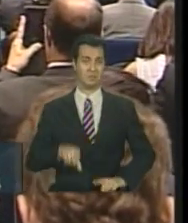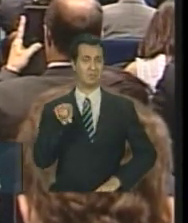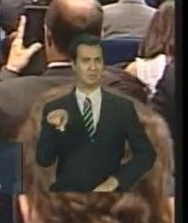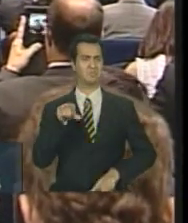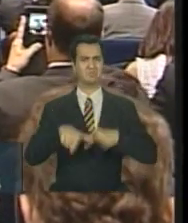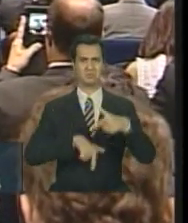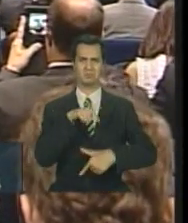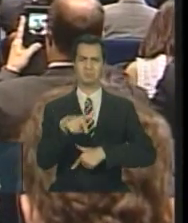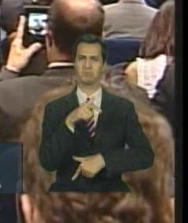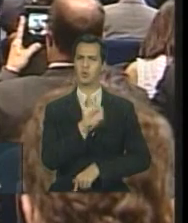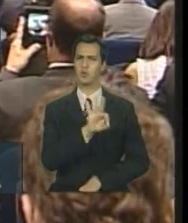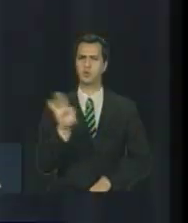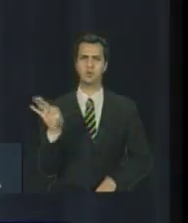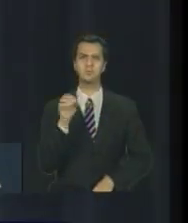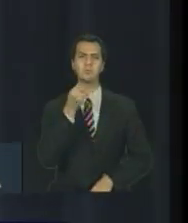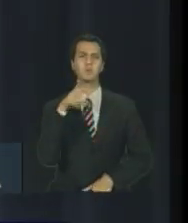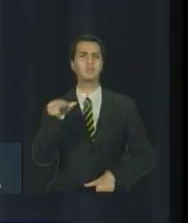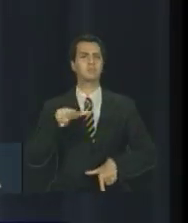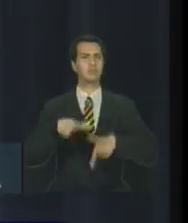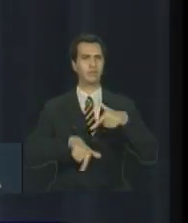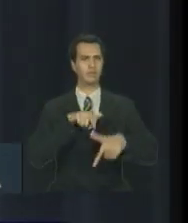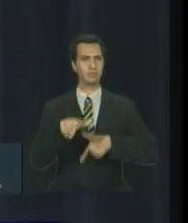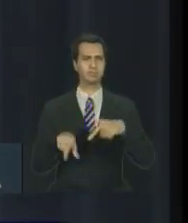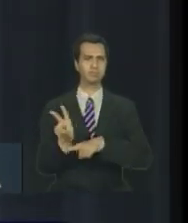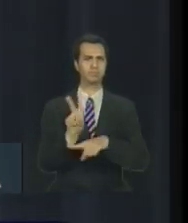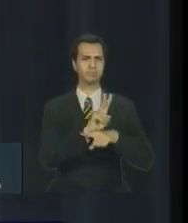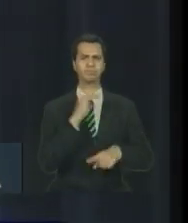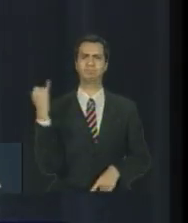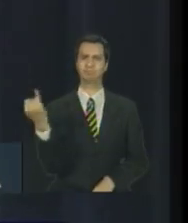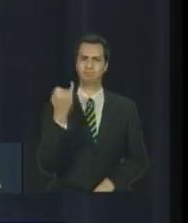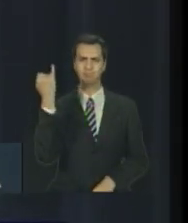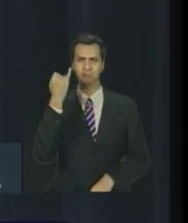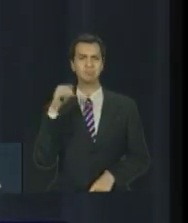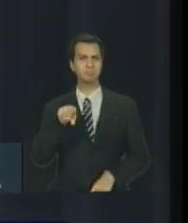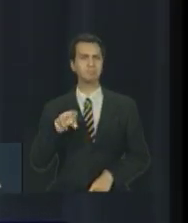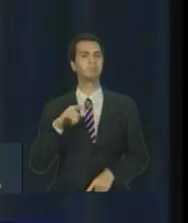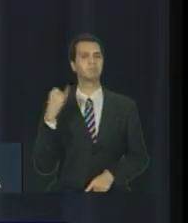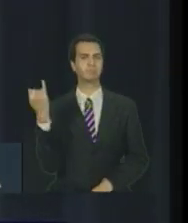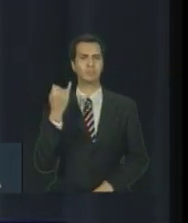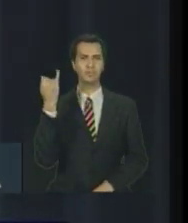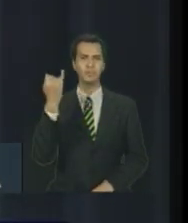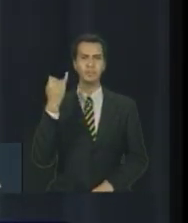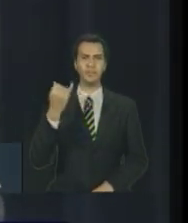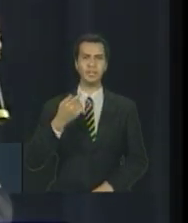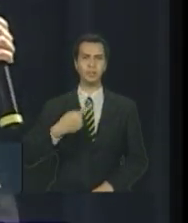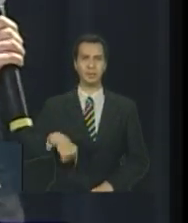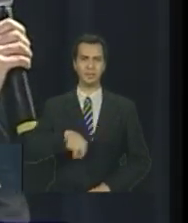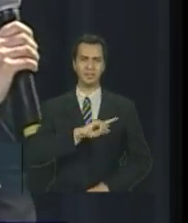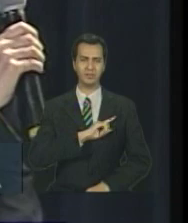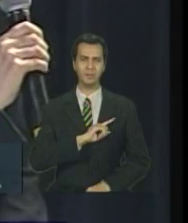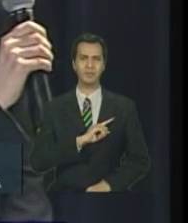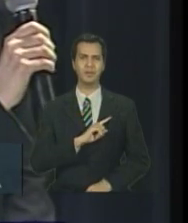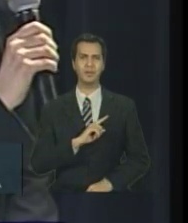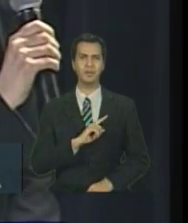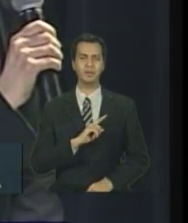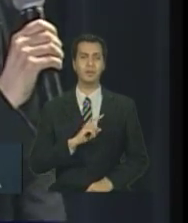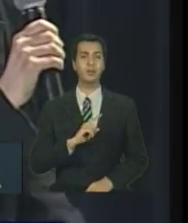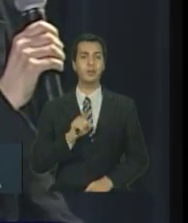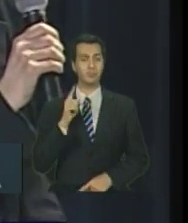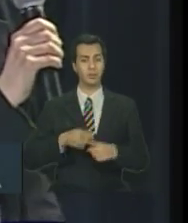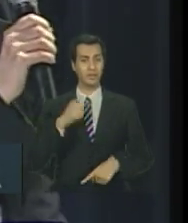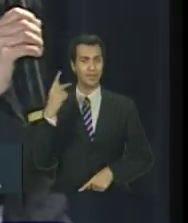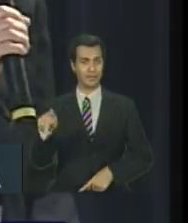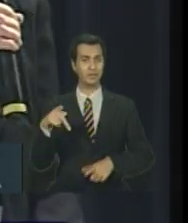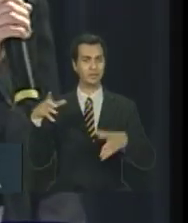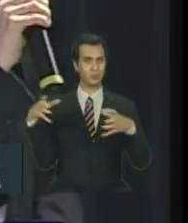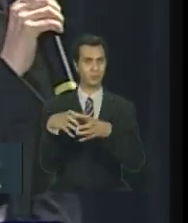gestor nesta pasta da maior importância, da maior relevância, e que destaco aqui, Antônio José, com a sua equipe, com a